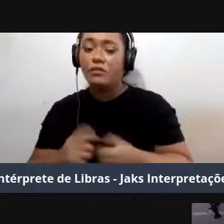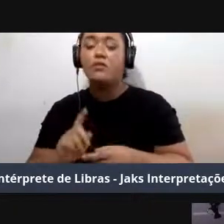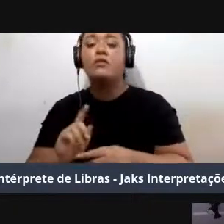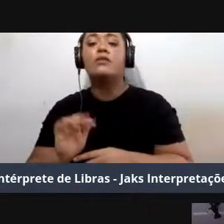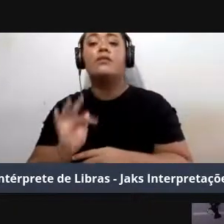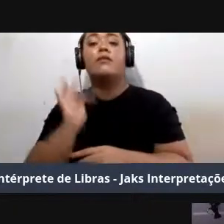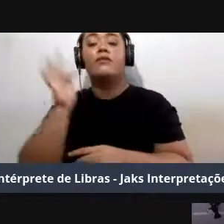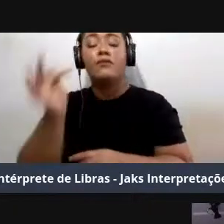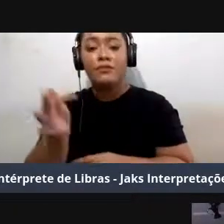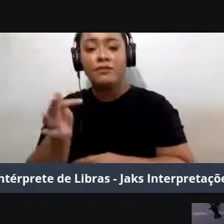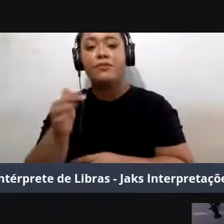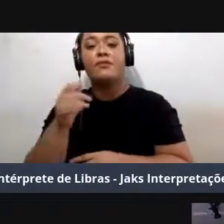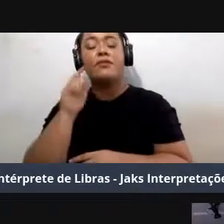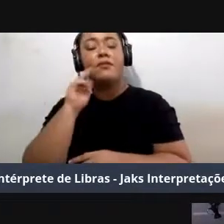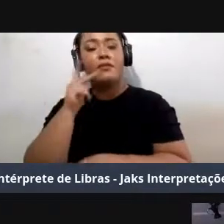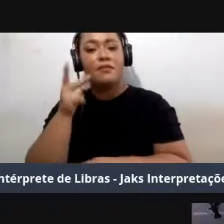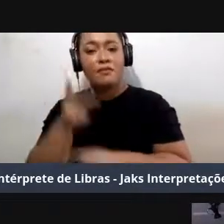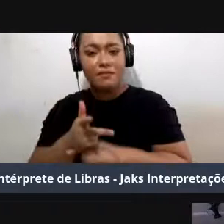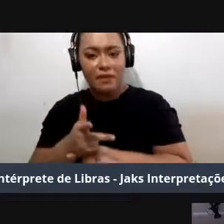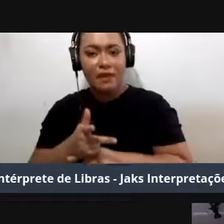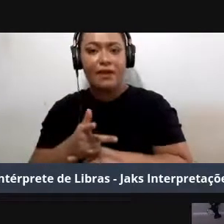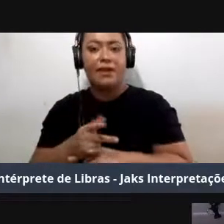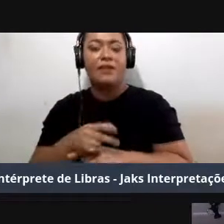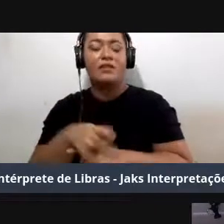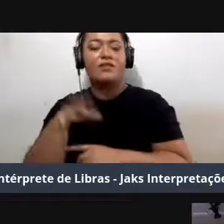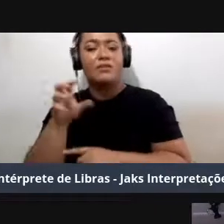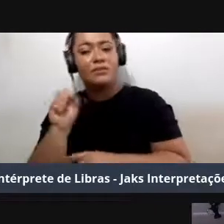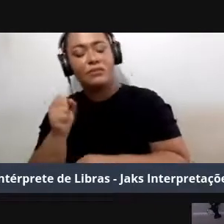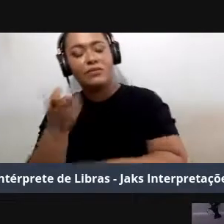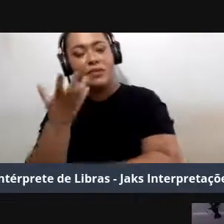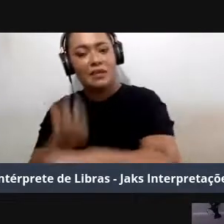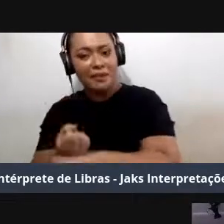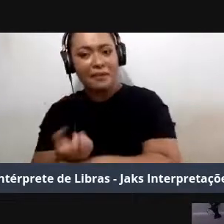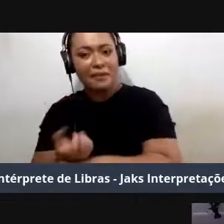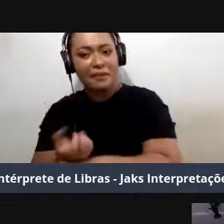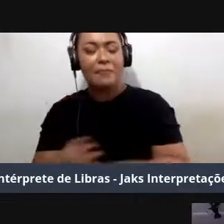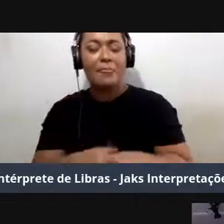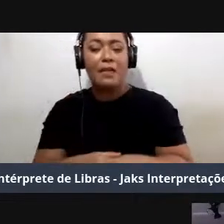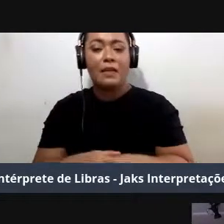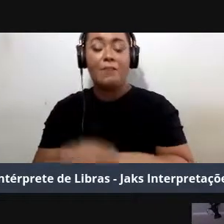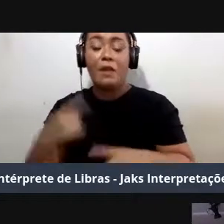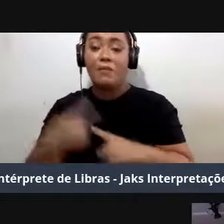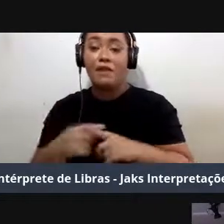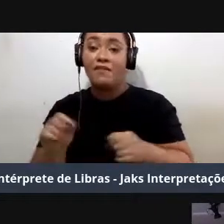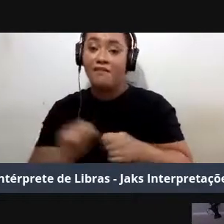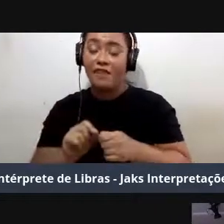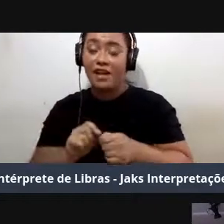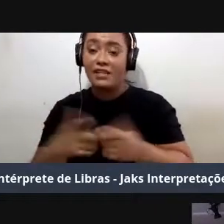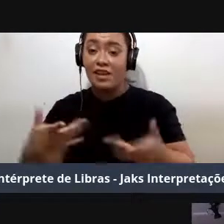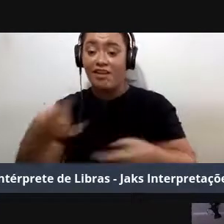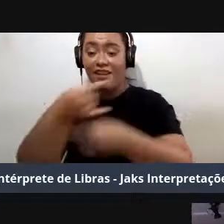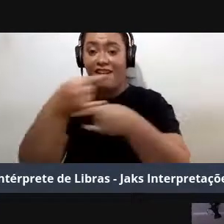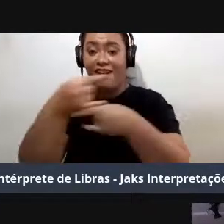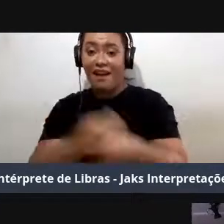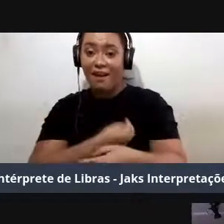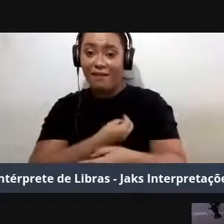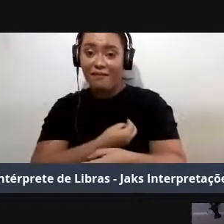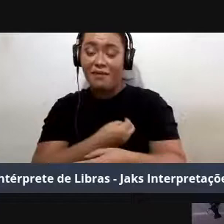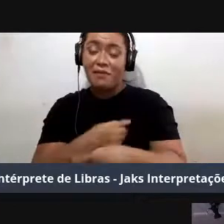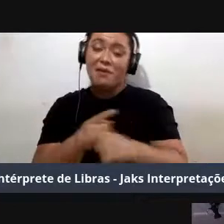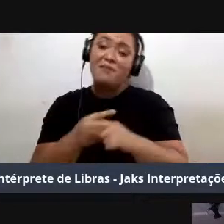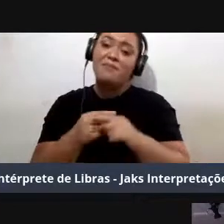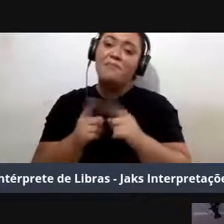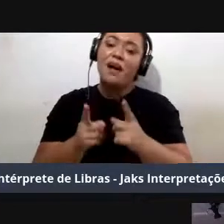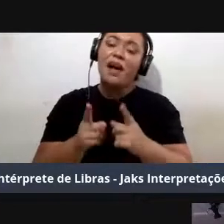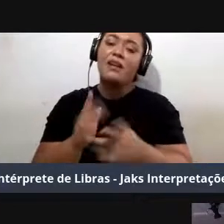programa, porque nesse mundo de hoje a gente faz um programa ao vivo, mas a maioria das pessoas escutam ele depois que está